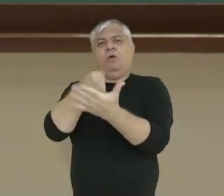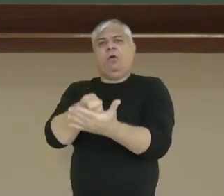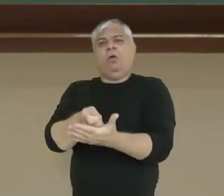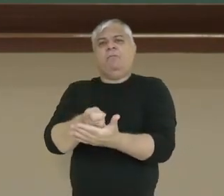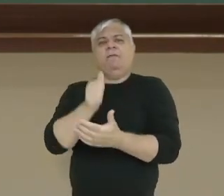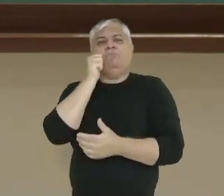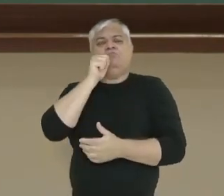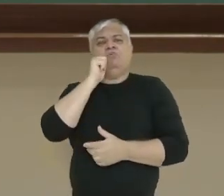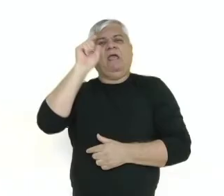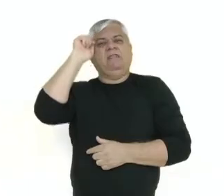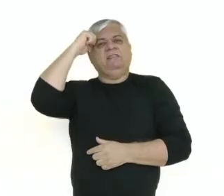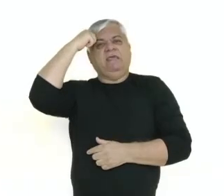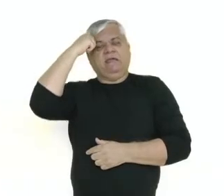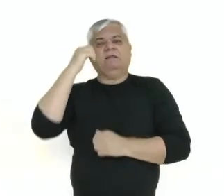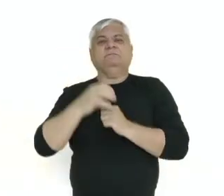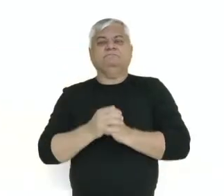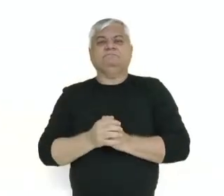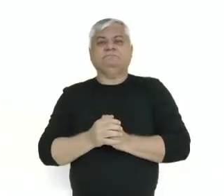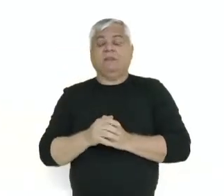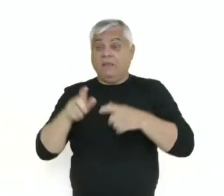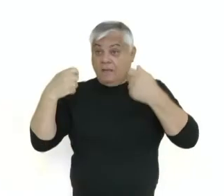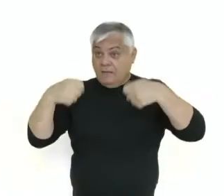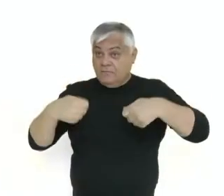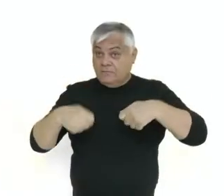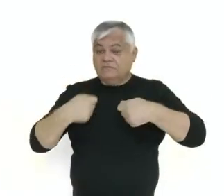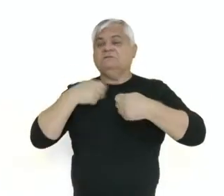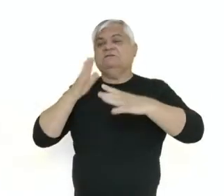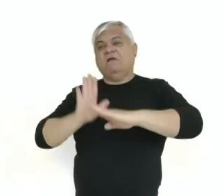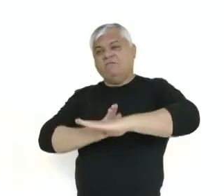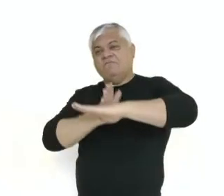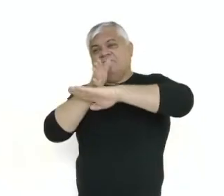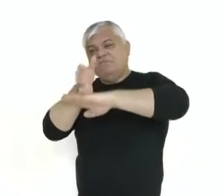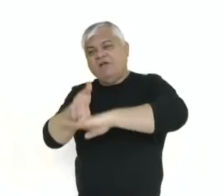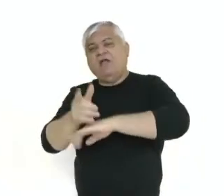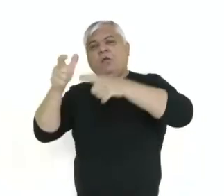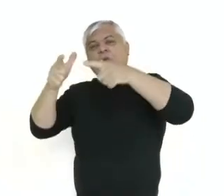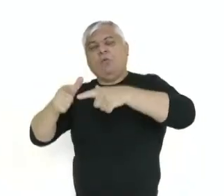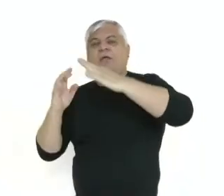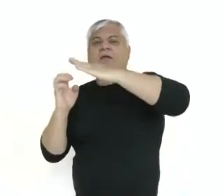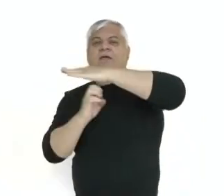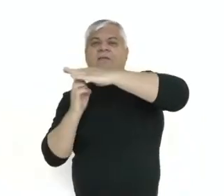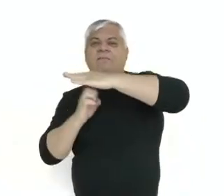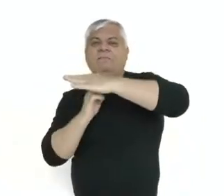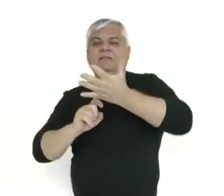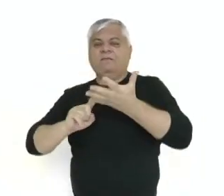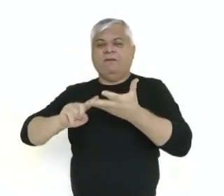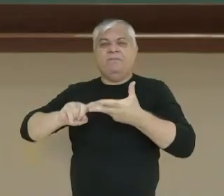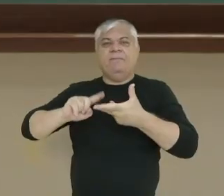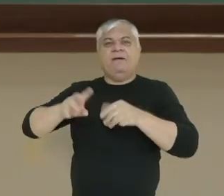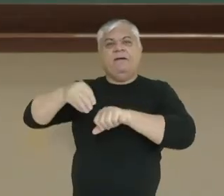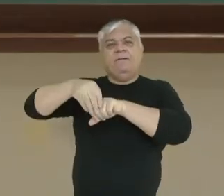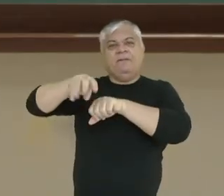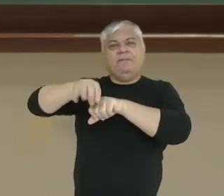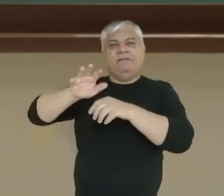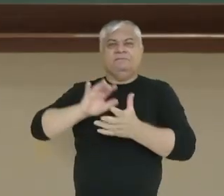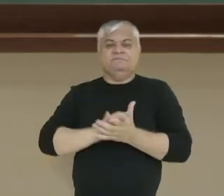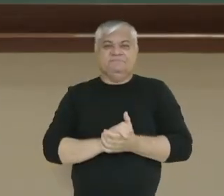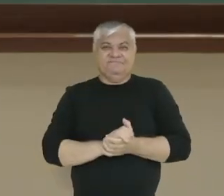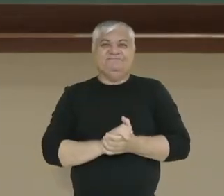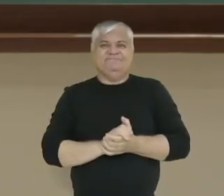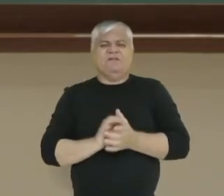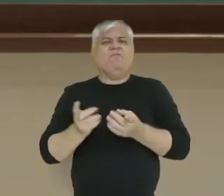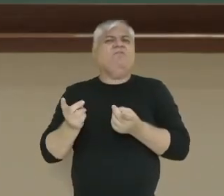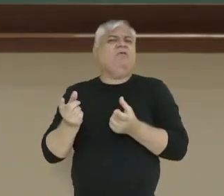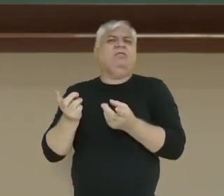escrava. Quem precisar, dirija-se a essa tipografia para mais informações. Então, a gente vê que a venda